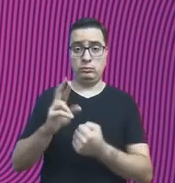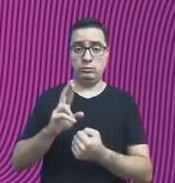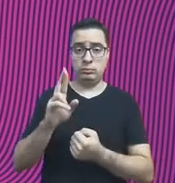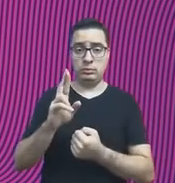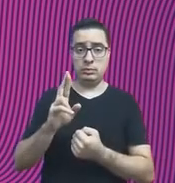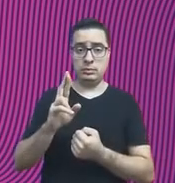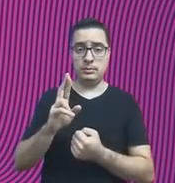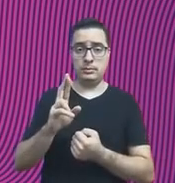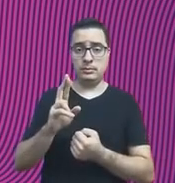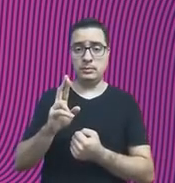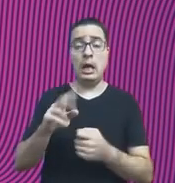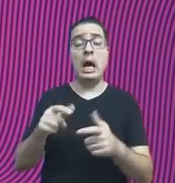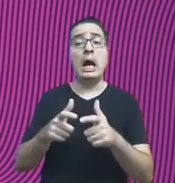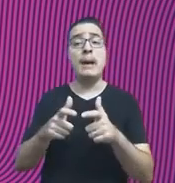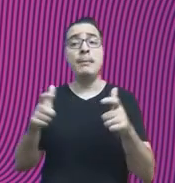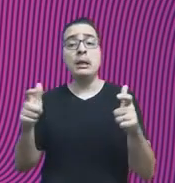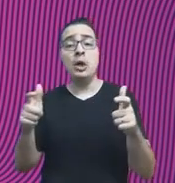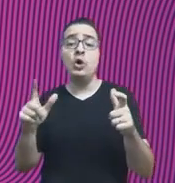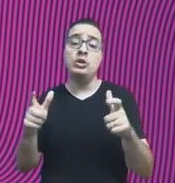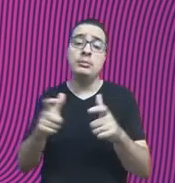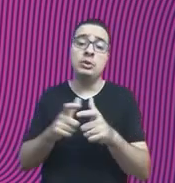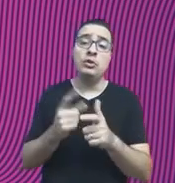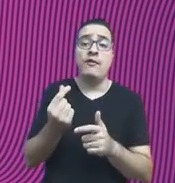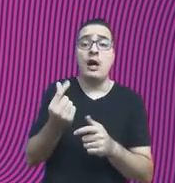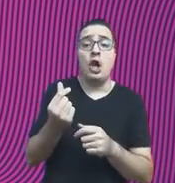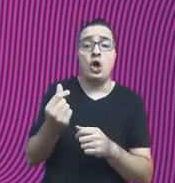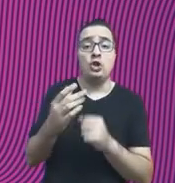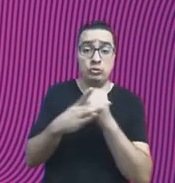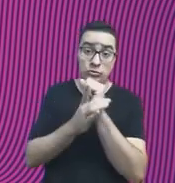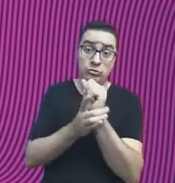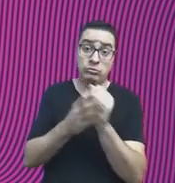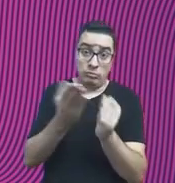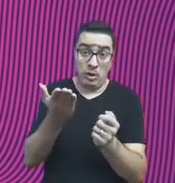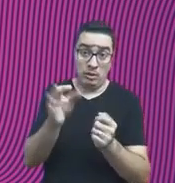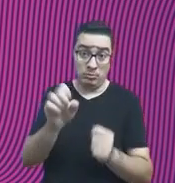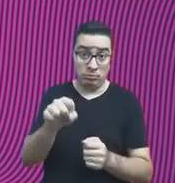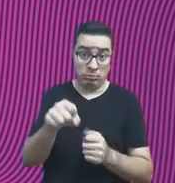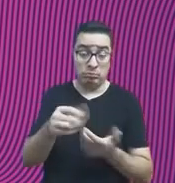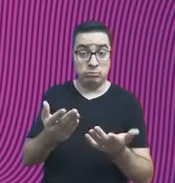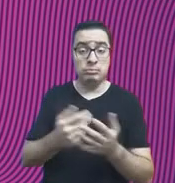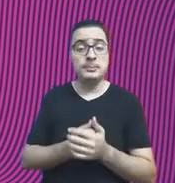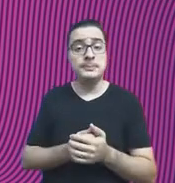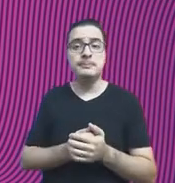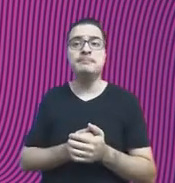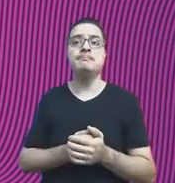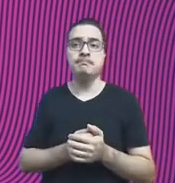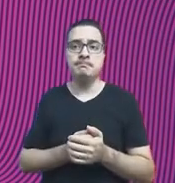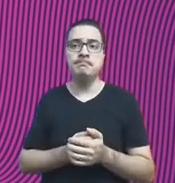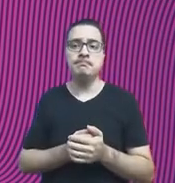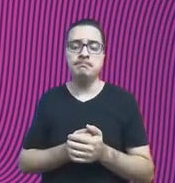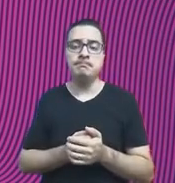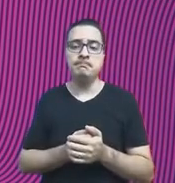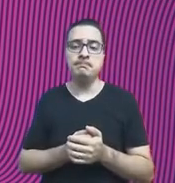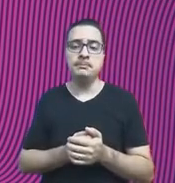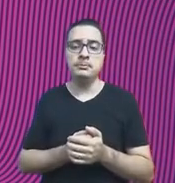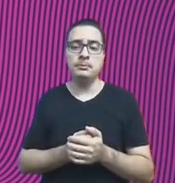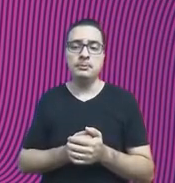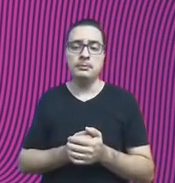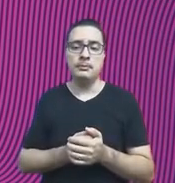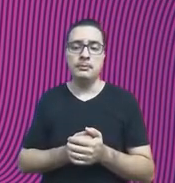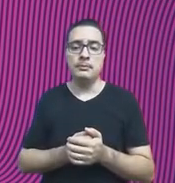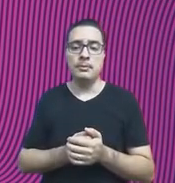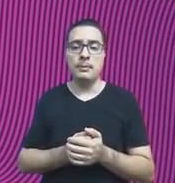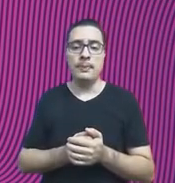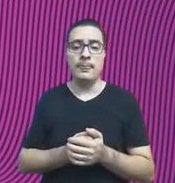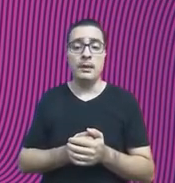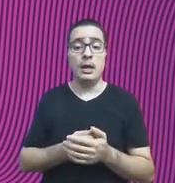amplia ou diminui o valor do seguro, não é assim? Eu estou há 10 anos